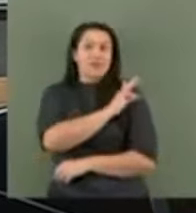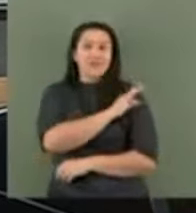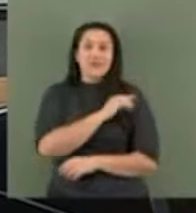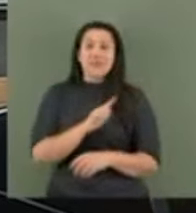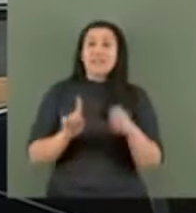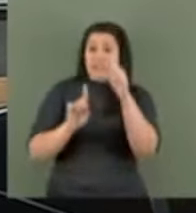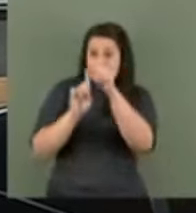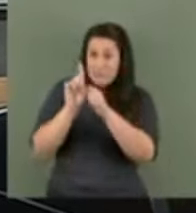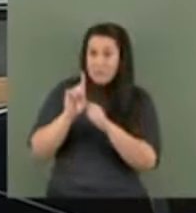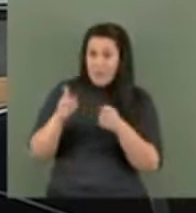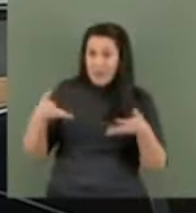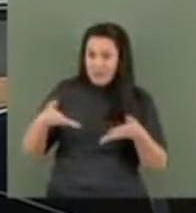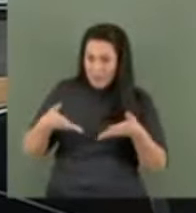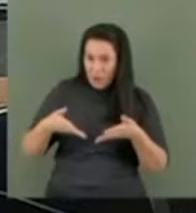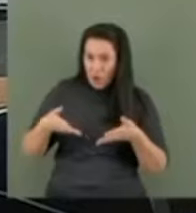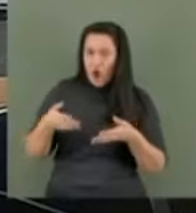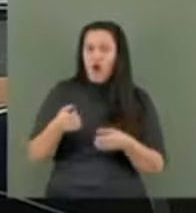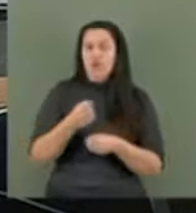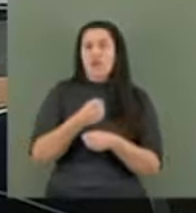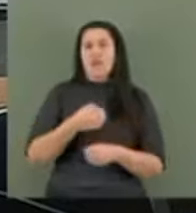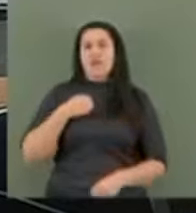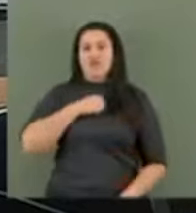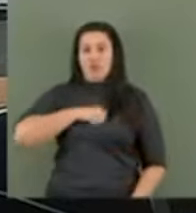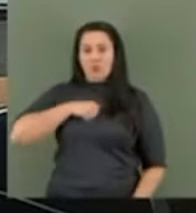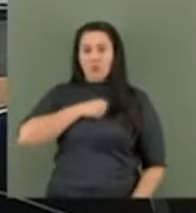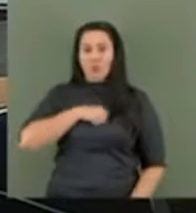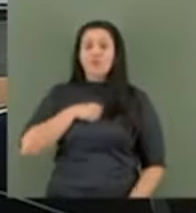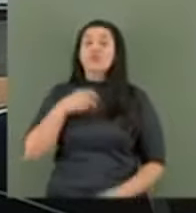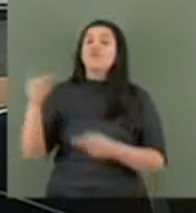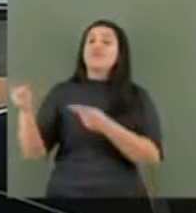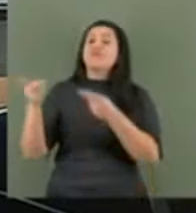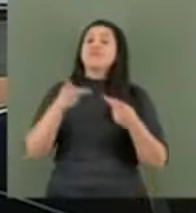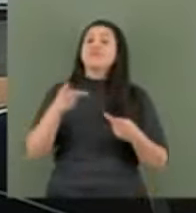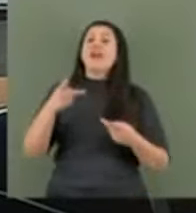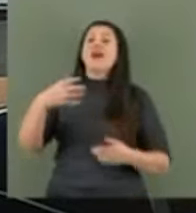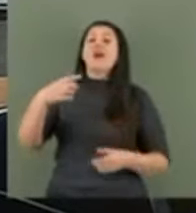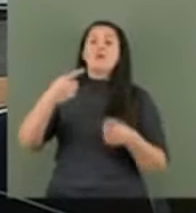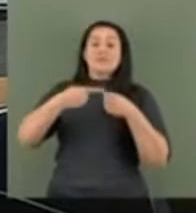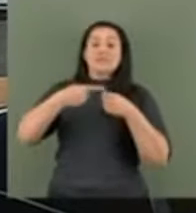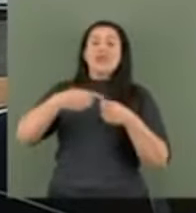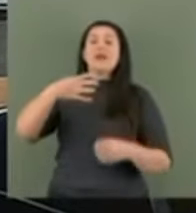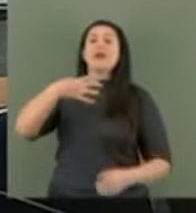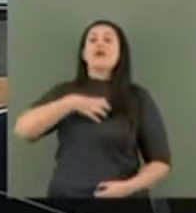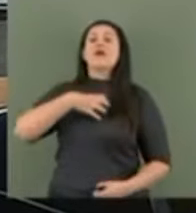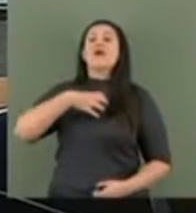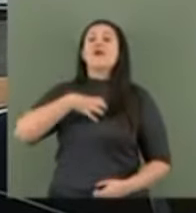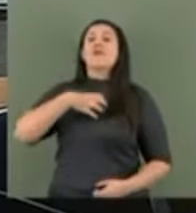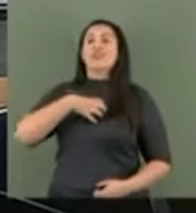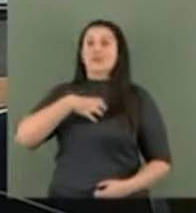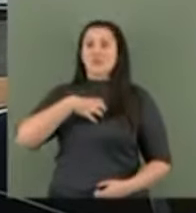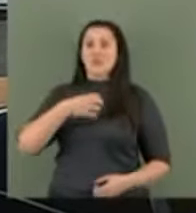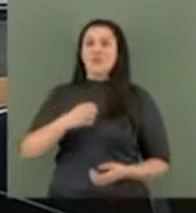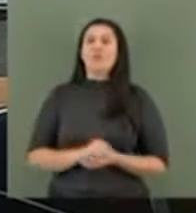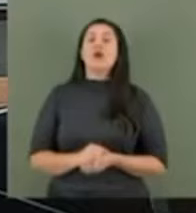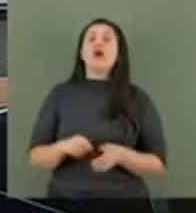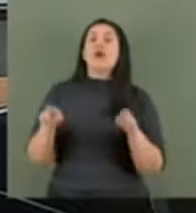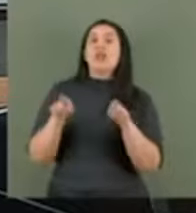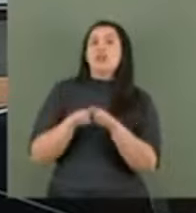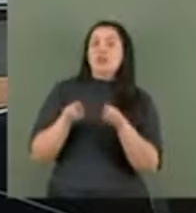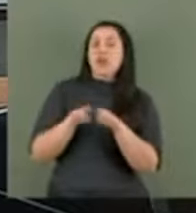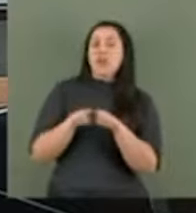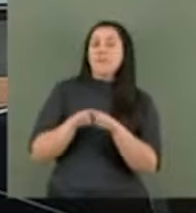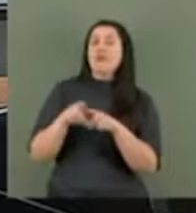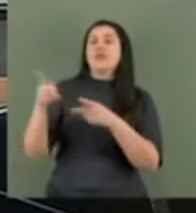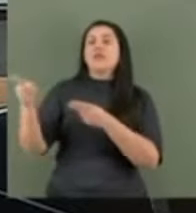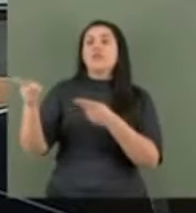uma visita à Bahia, a Salvador. Faremos também uma visita ao Rio Grande do Norte, faremos